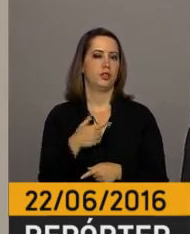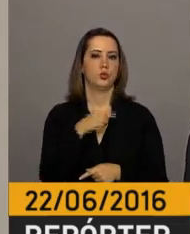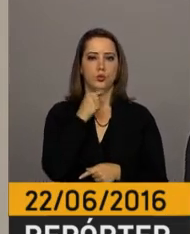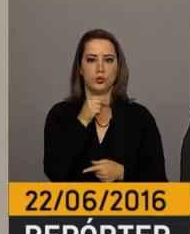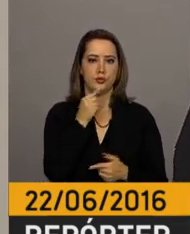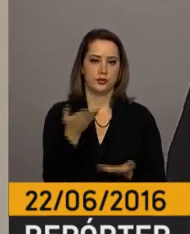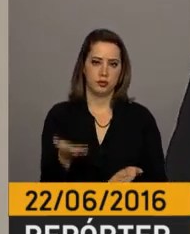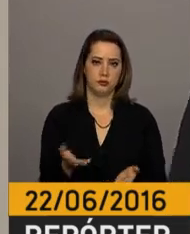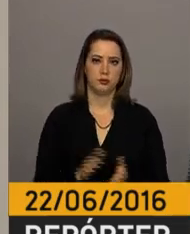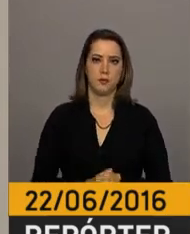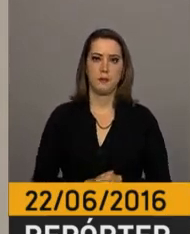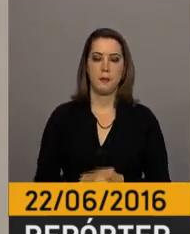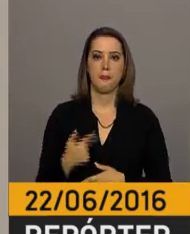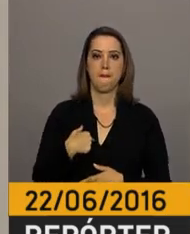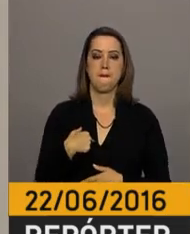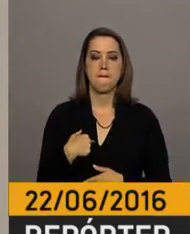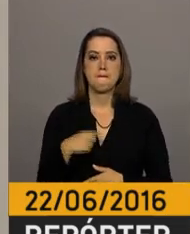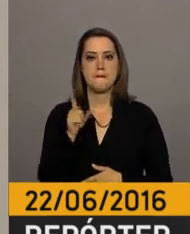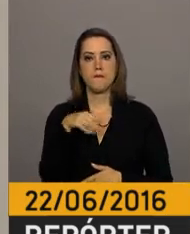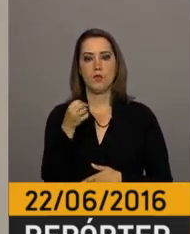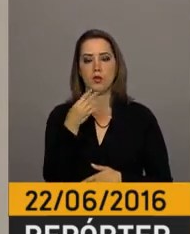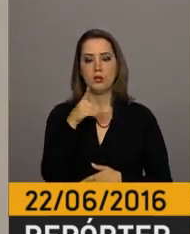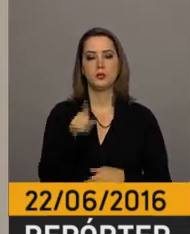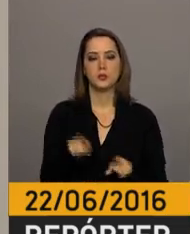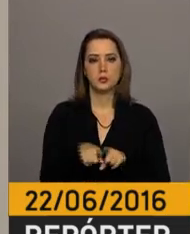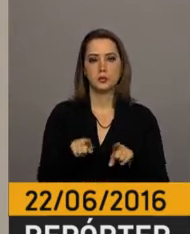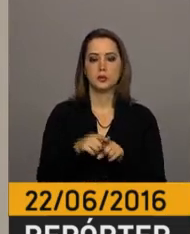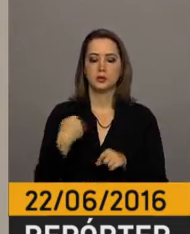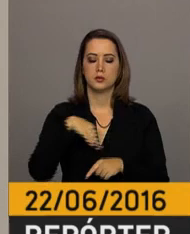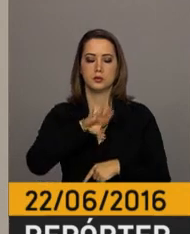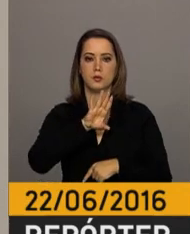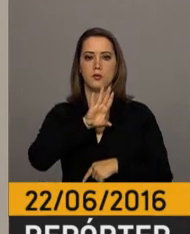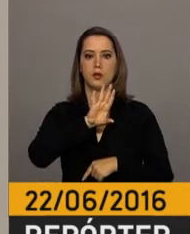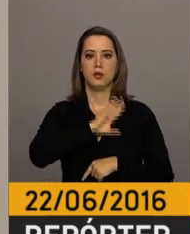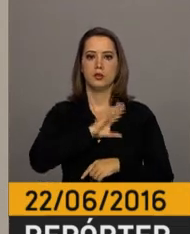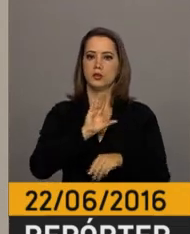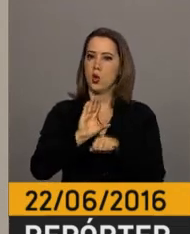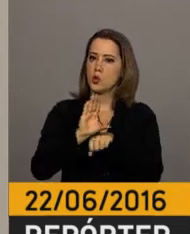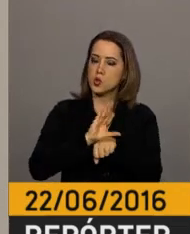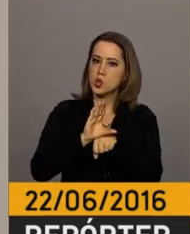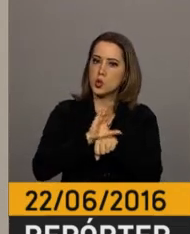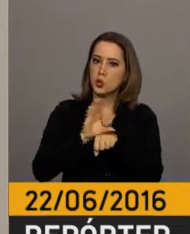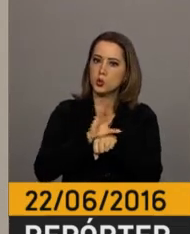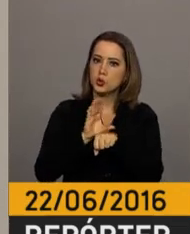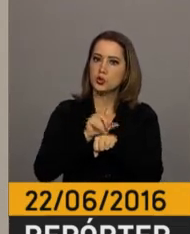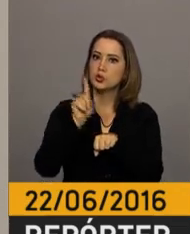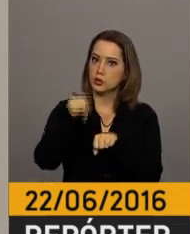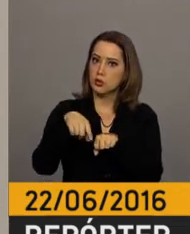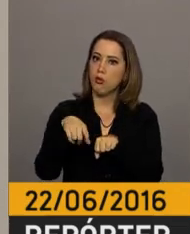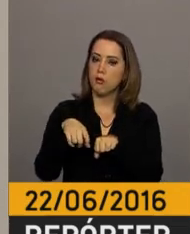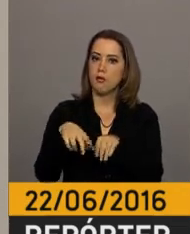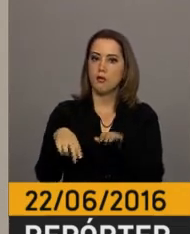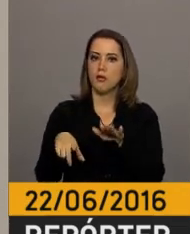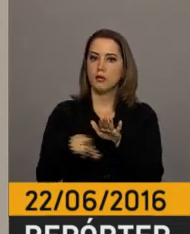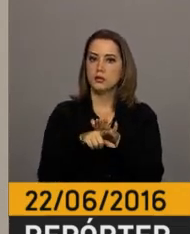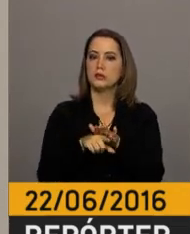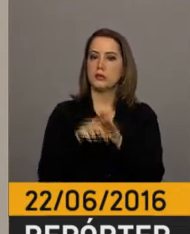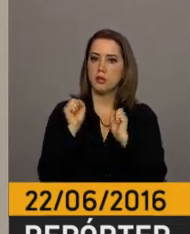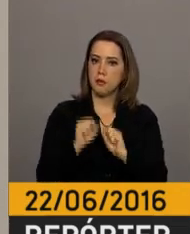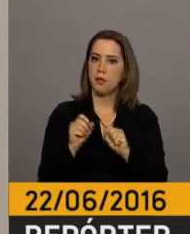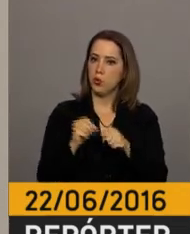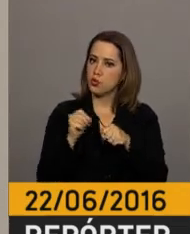ah é interessante que a nossa Constituição né ela ela querce plenamente aplicável e ela criou